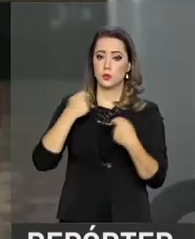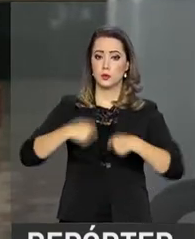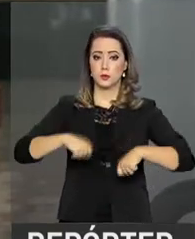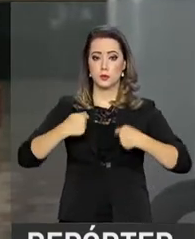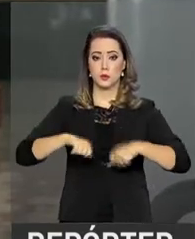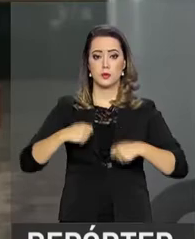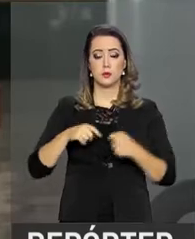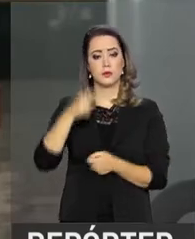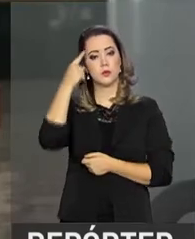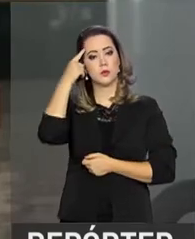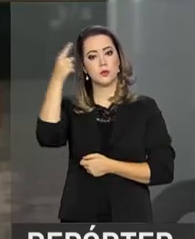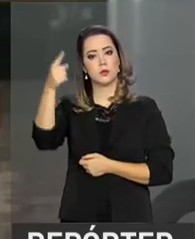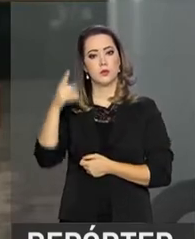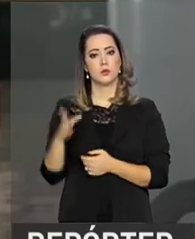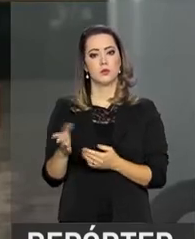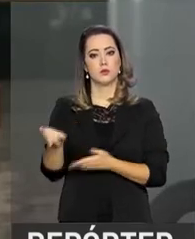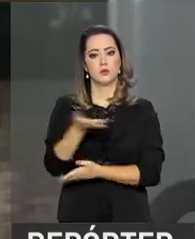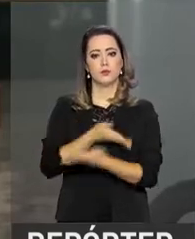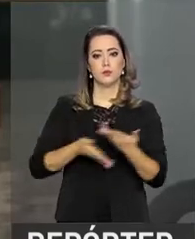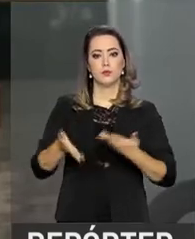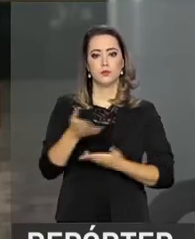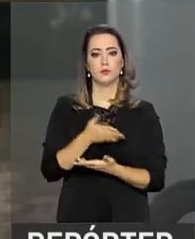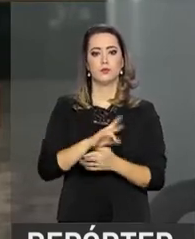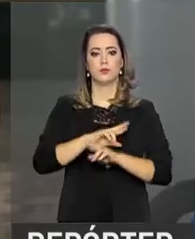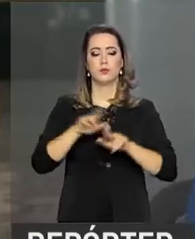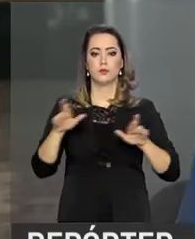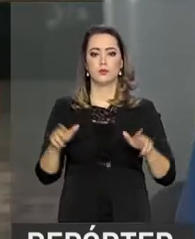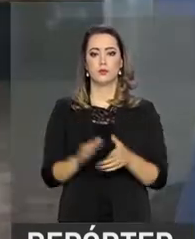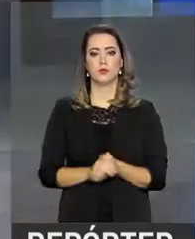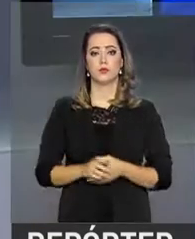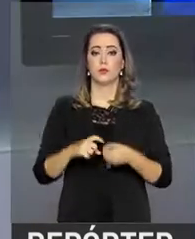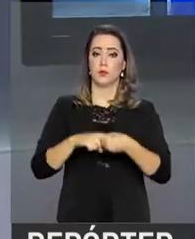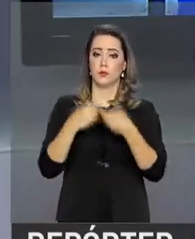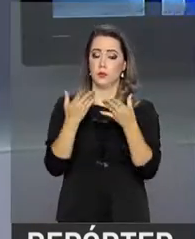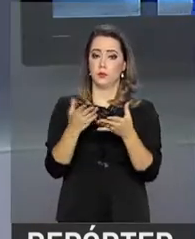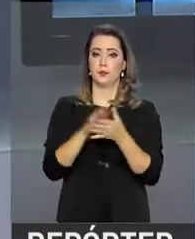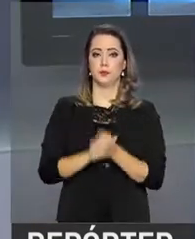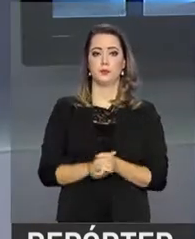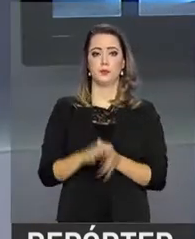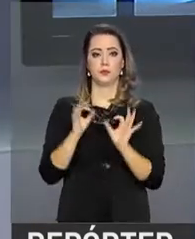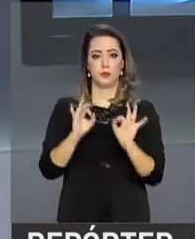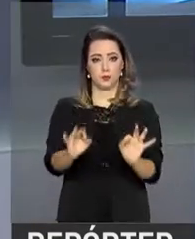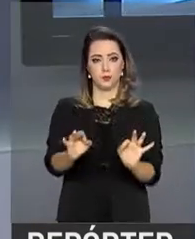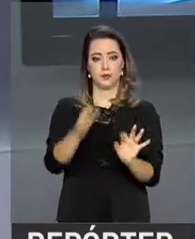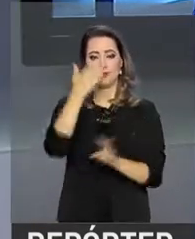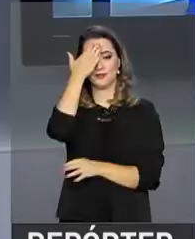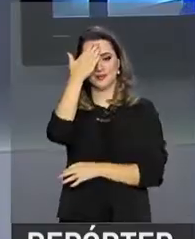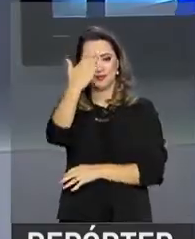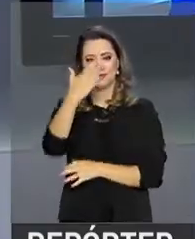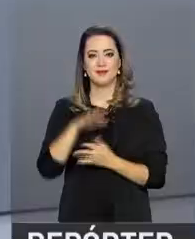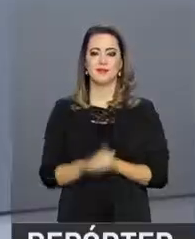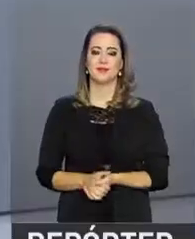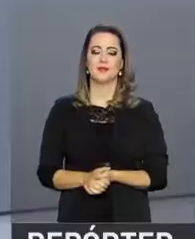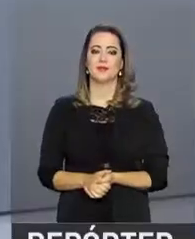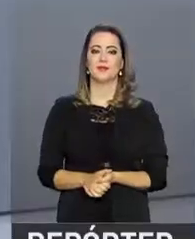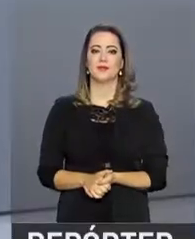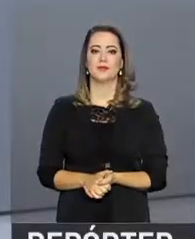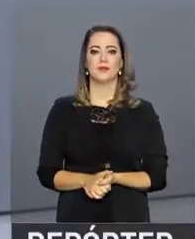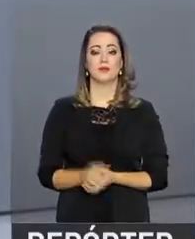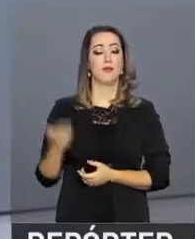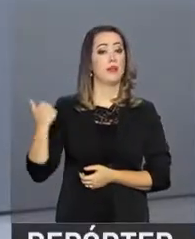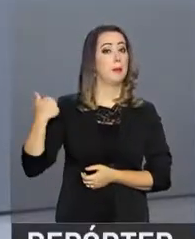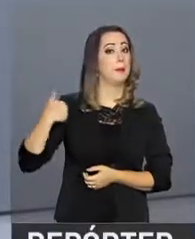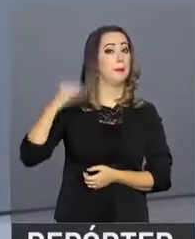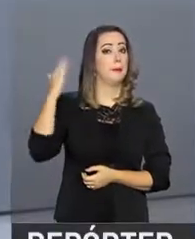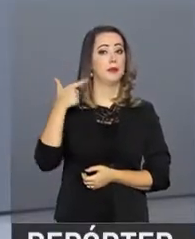ter uma idéia de um comércio plural voto com você e carolina obrigada pelas informações mara mais